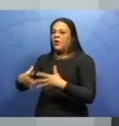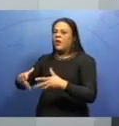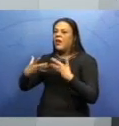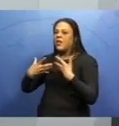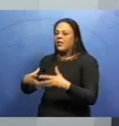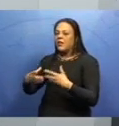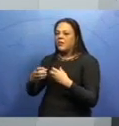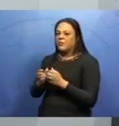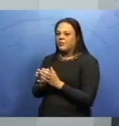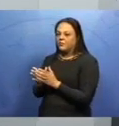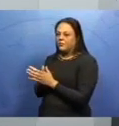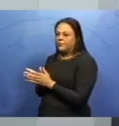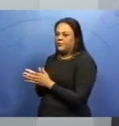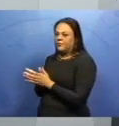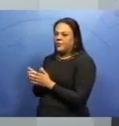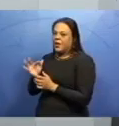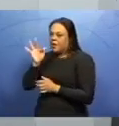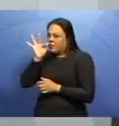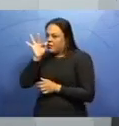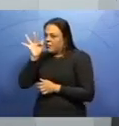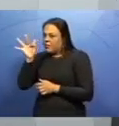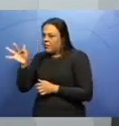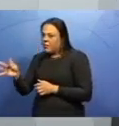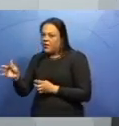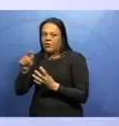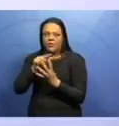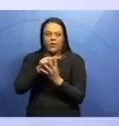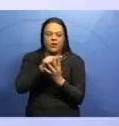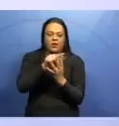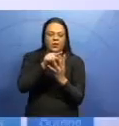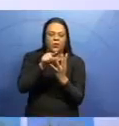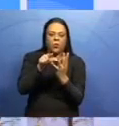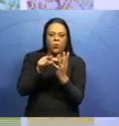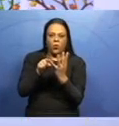verão e primavera.